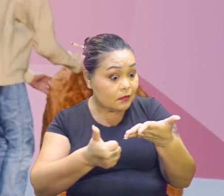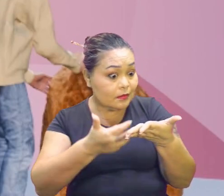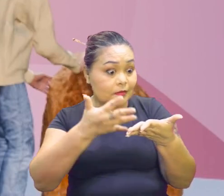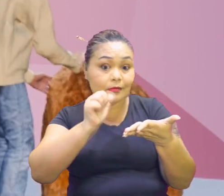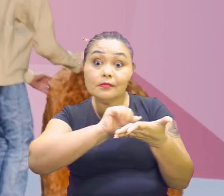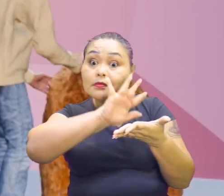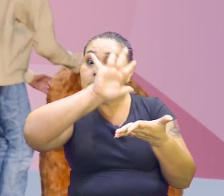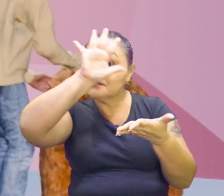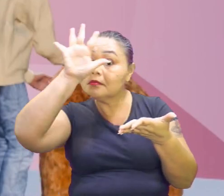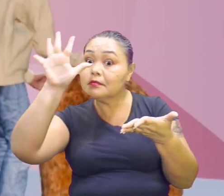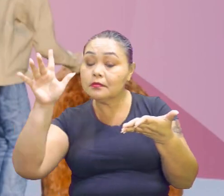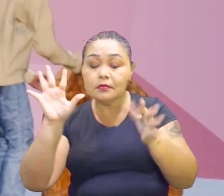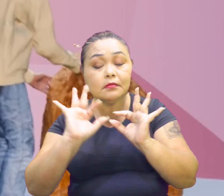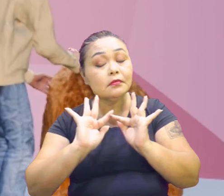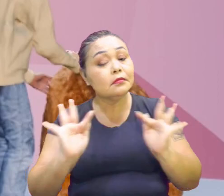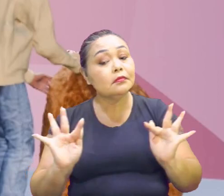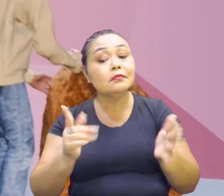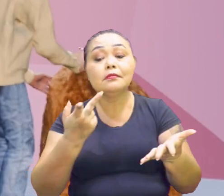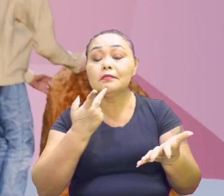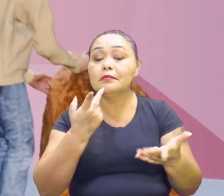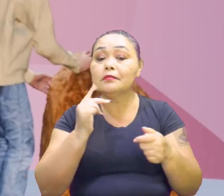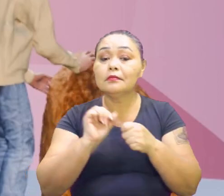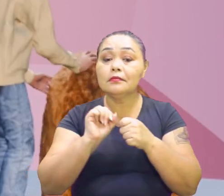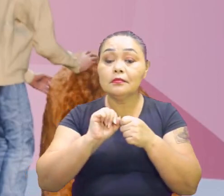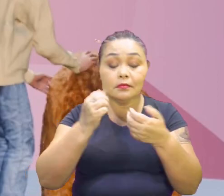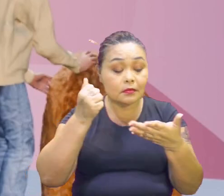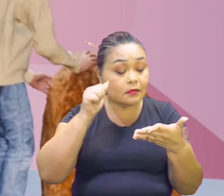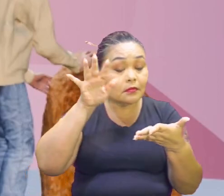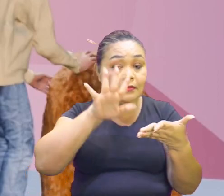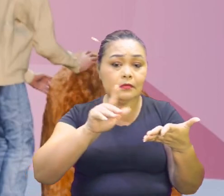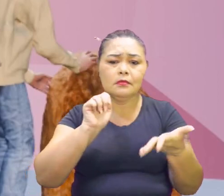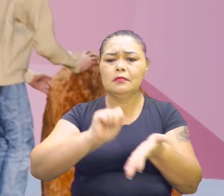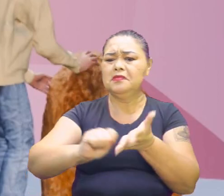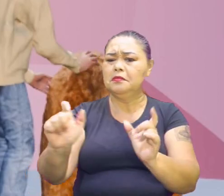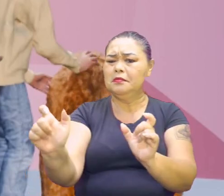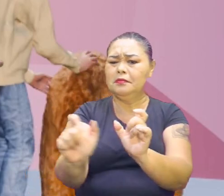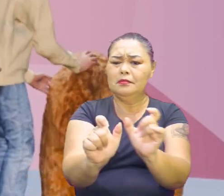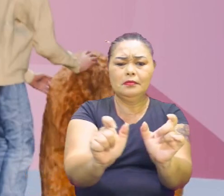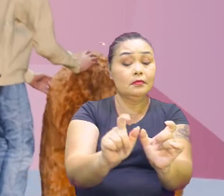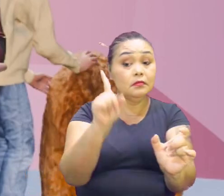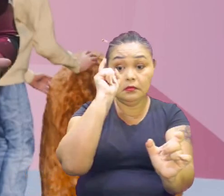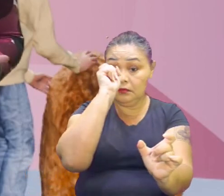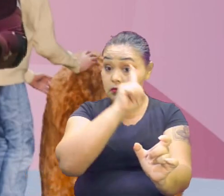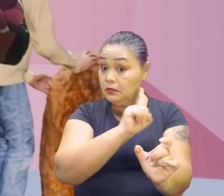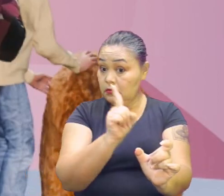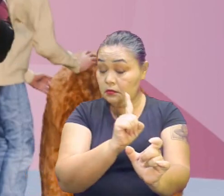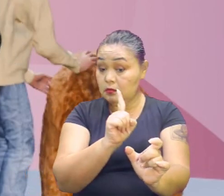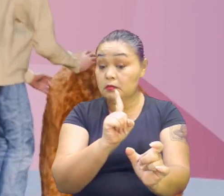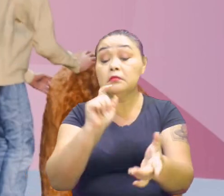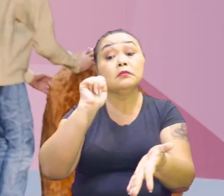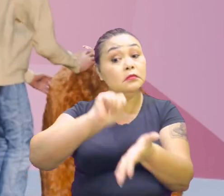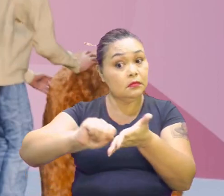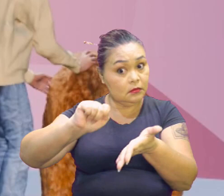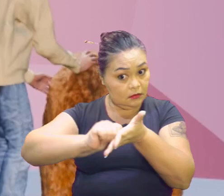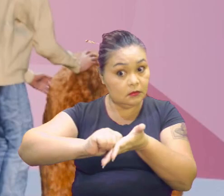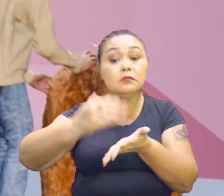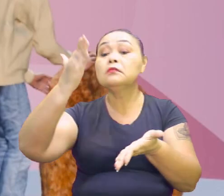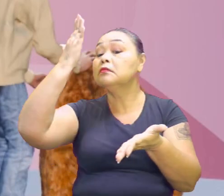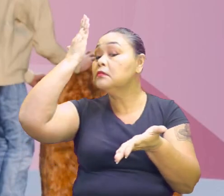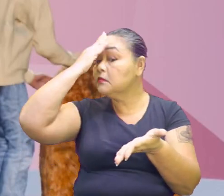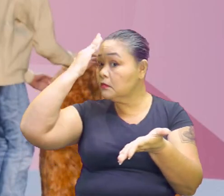forma clara e simples. Quando nós falamos em abrilhantar, não é escrever palavras difíceis, não. É você escrever aquilo que